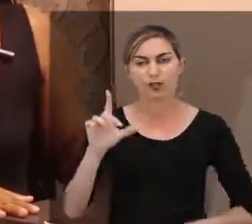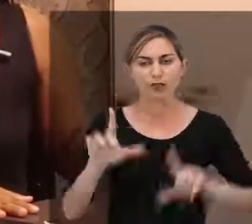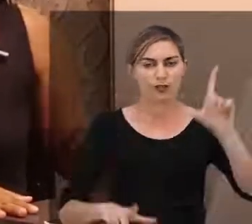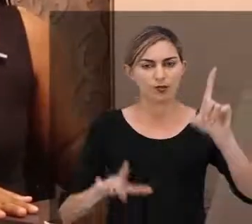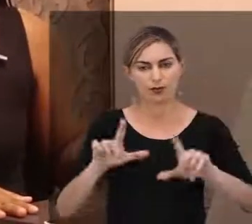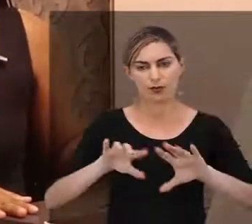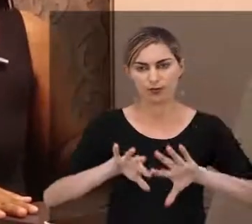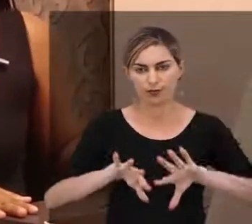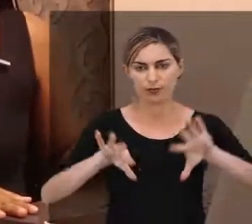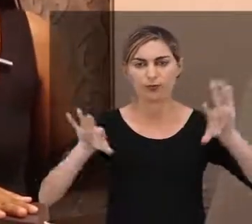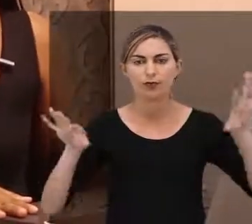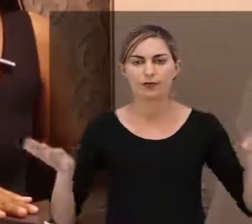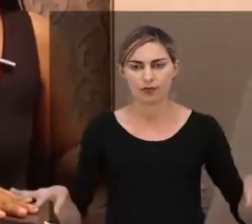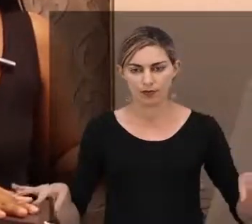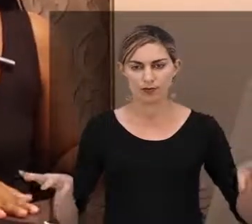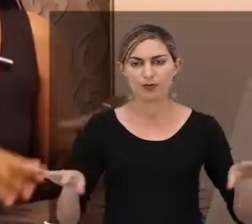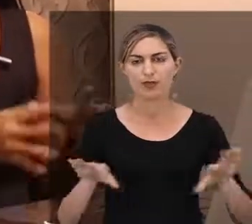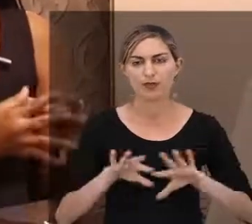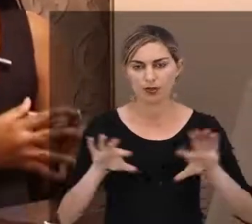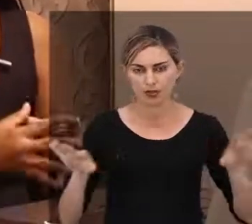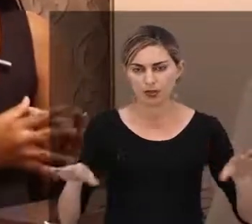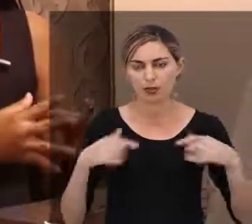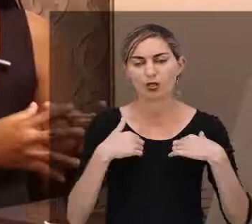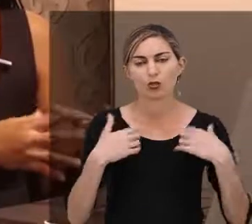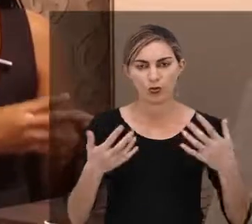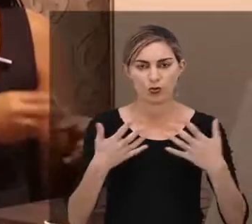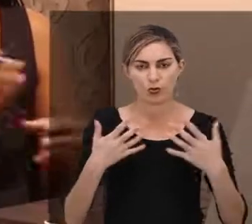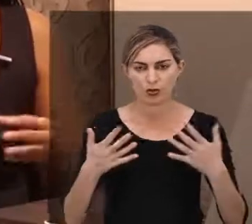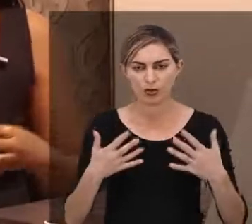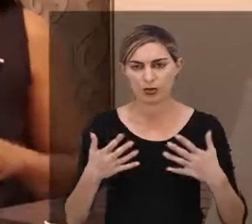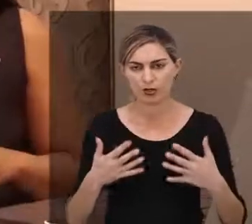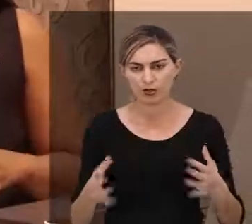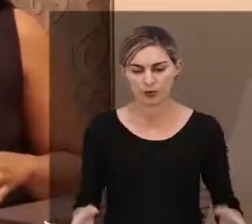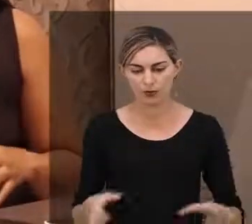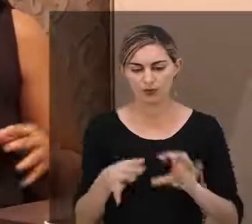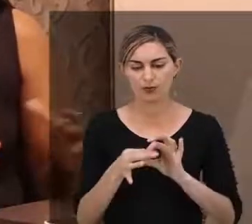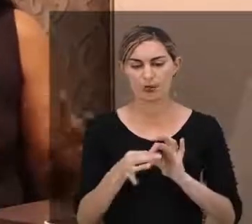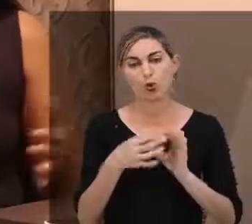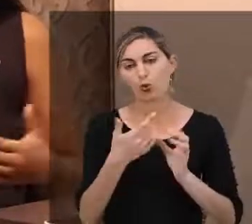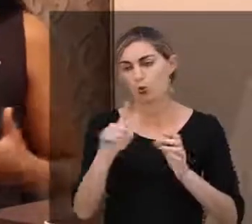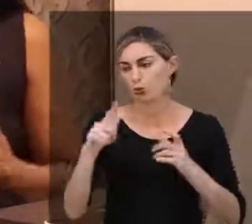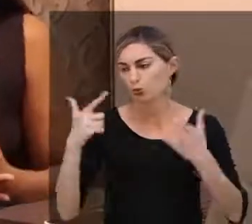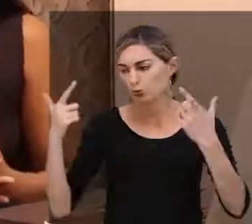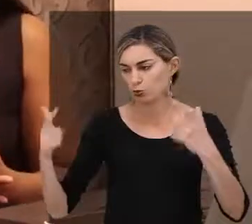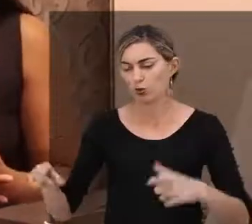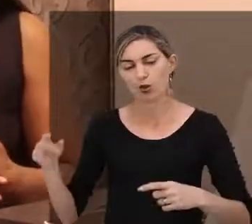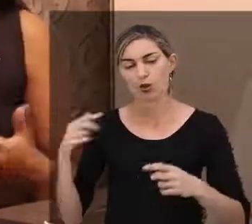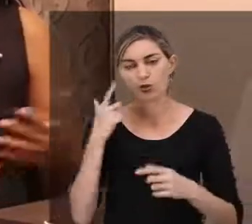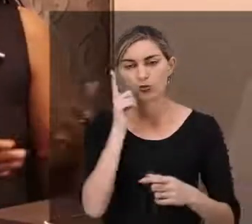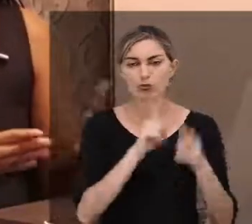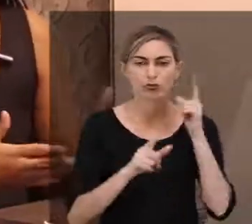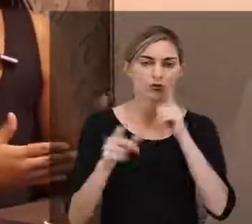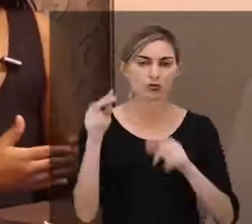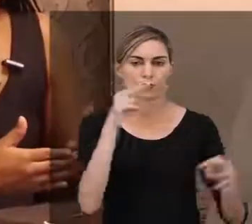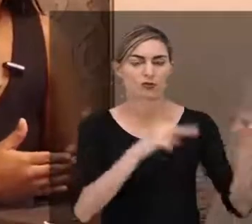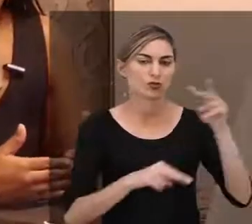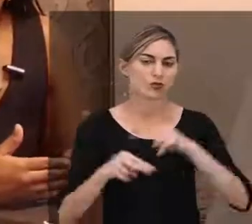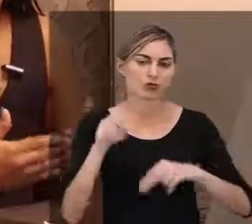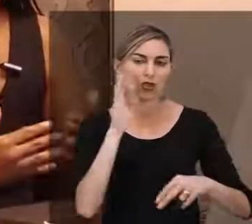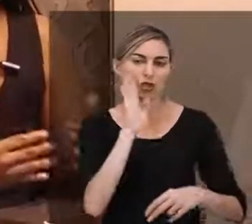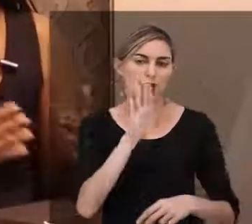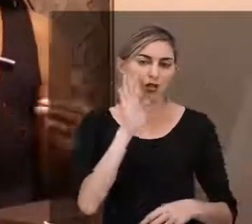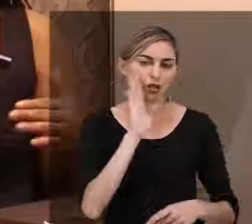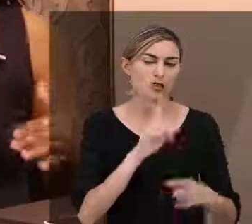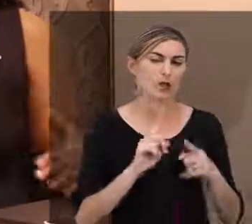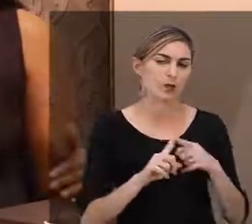separada. Mas mesmo sendo separada, eu ainda quero que ela fique integrada com outro ambiente, que eu consiga visualizar. E isso foi bem legal,